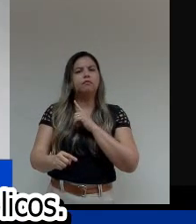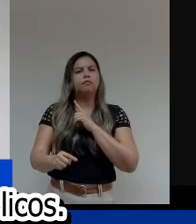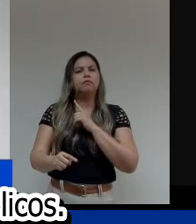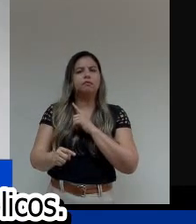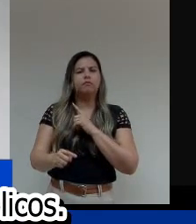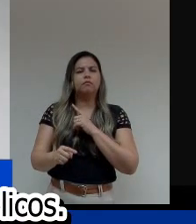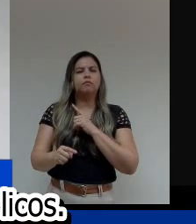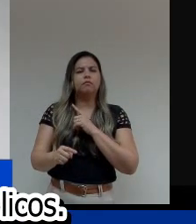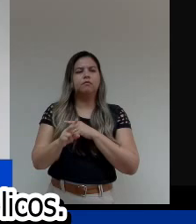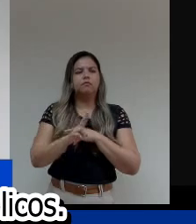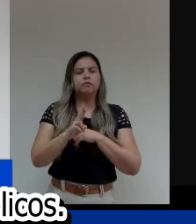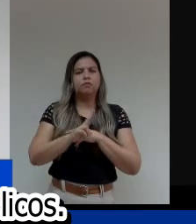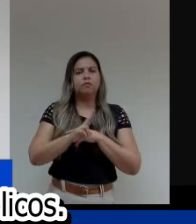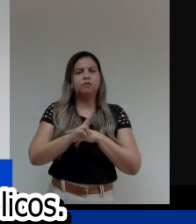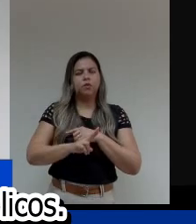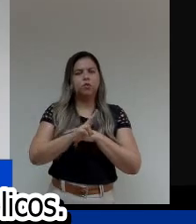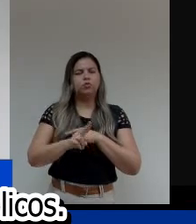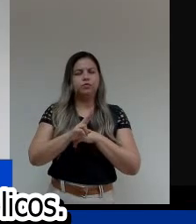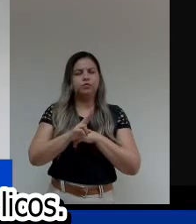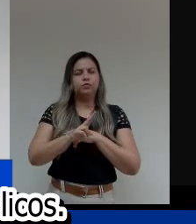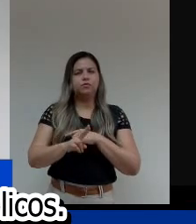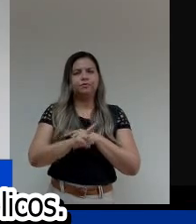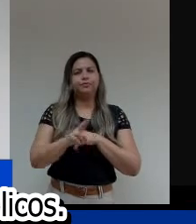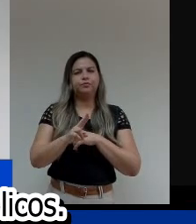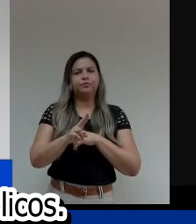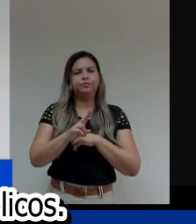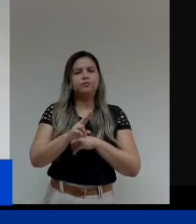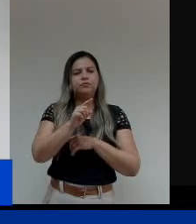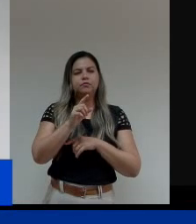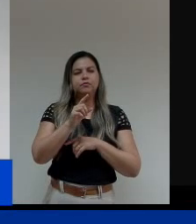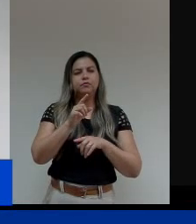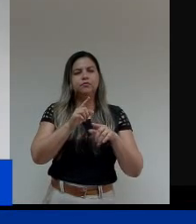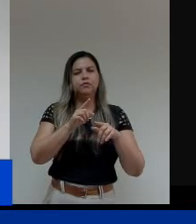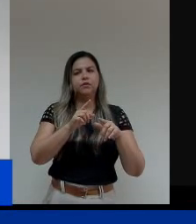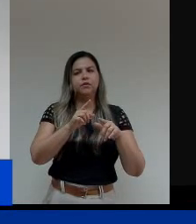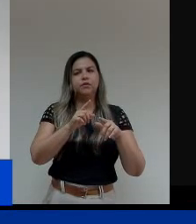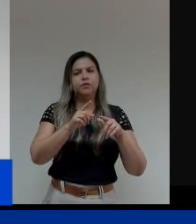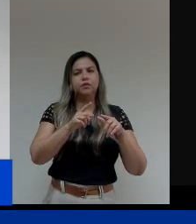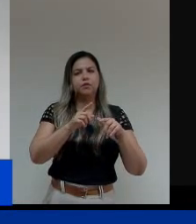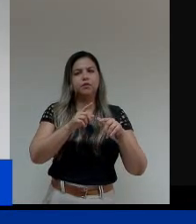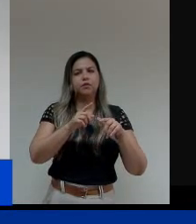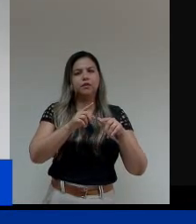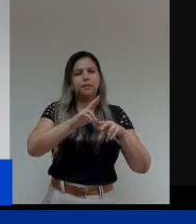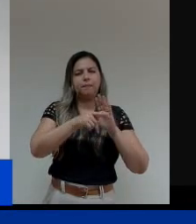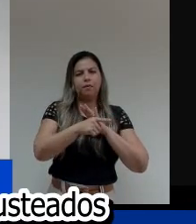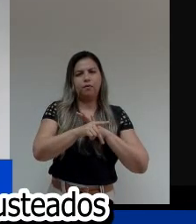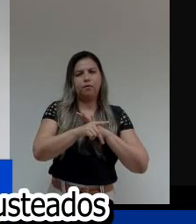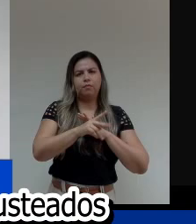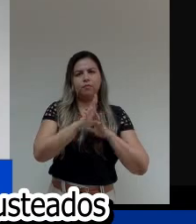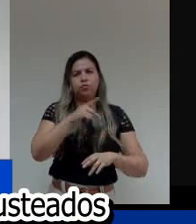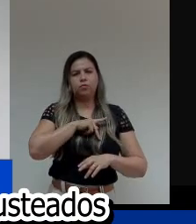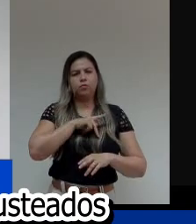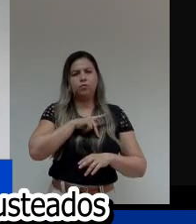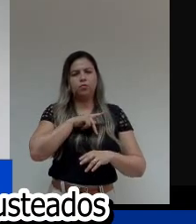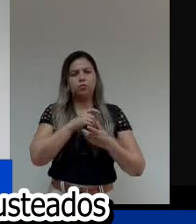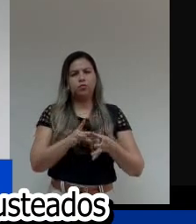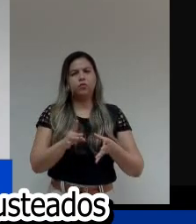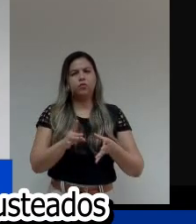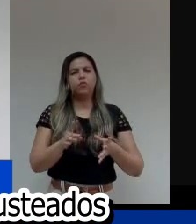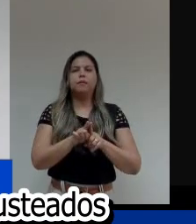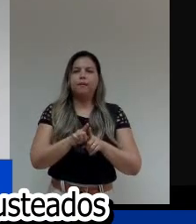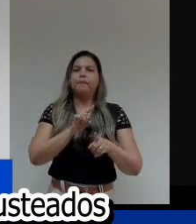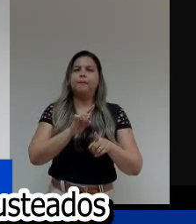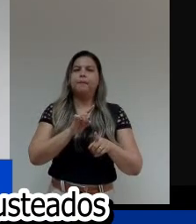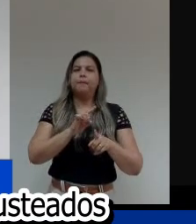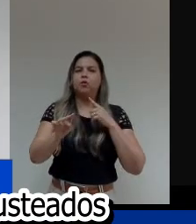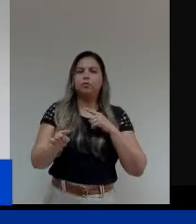de imóveis ou imóveis públicos. Isso não ficou provado. 2, proibição de utilização de